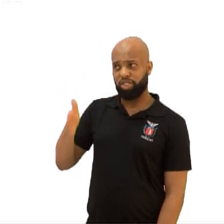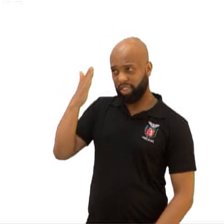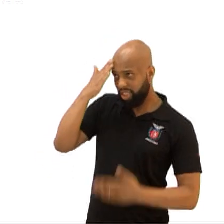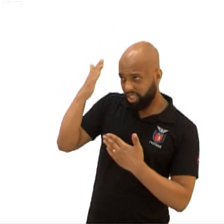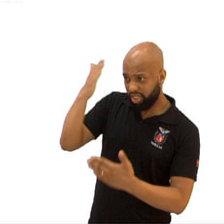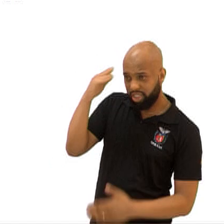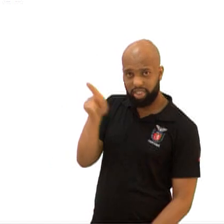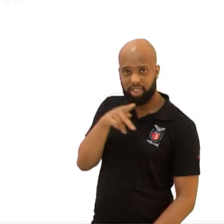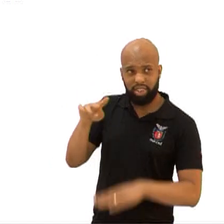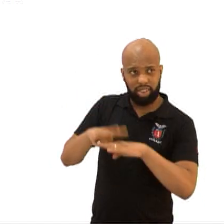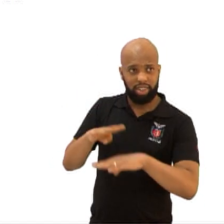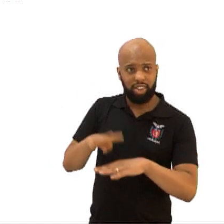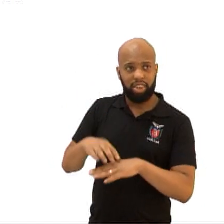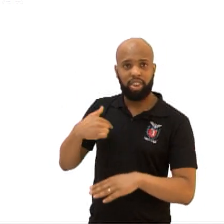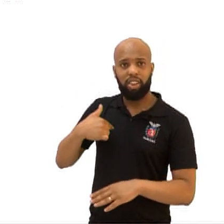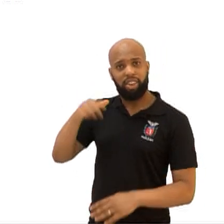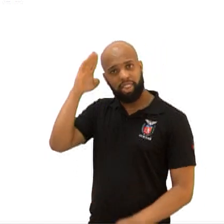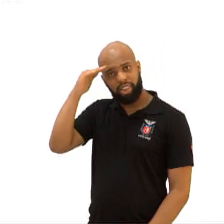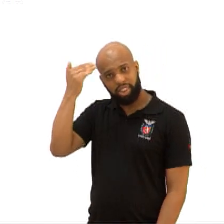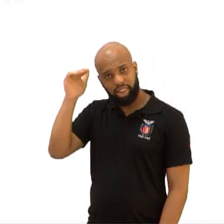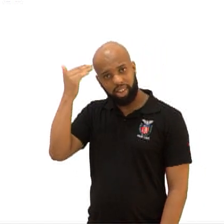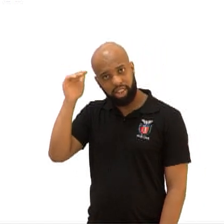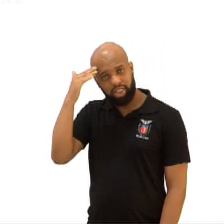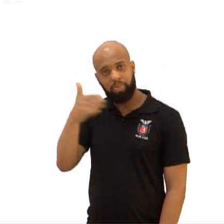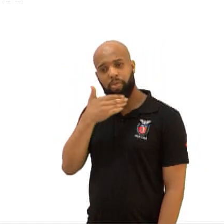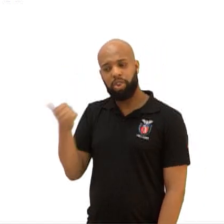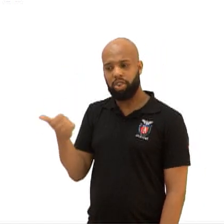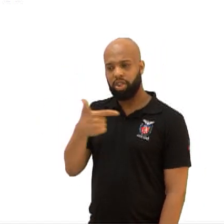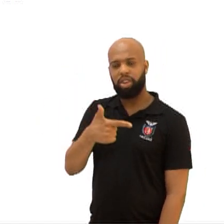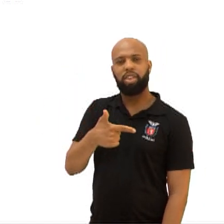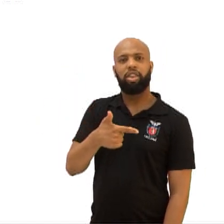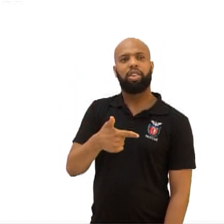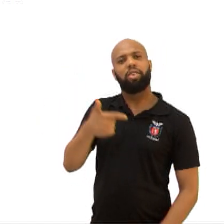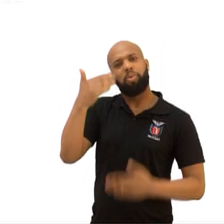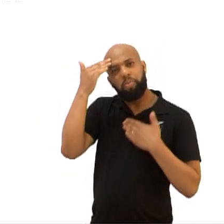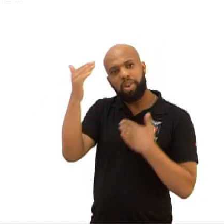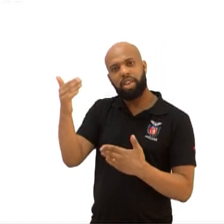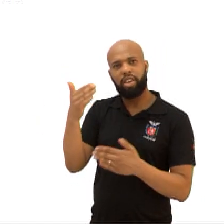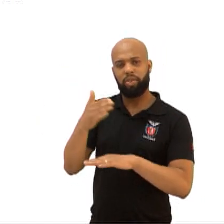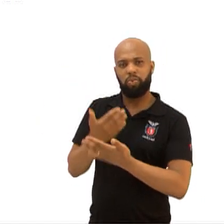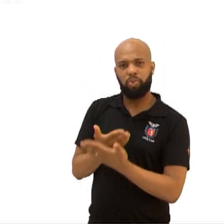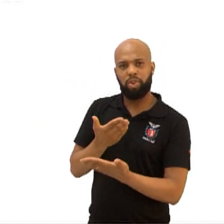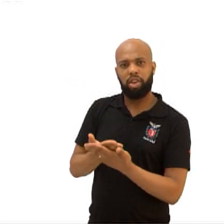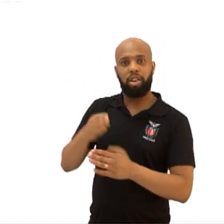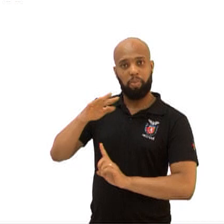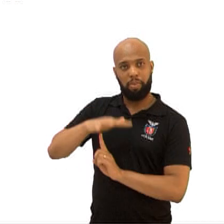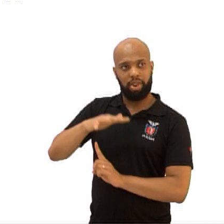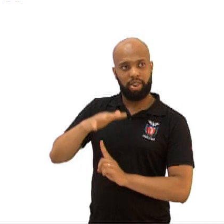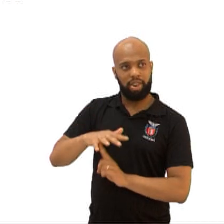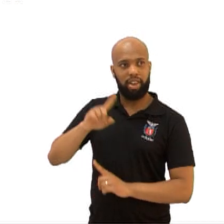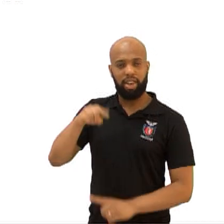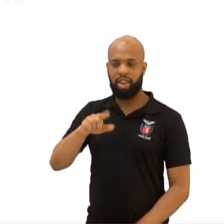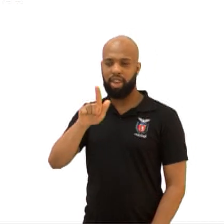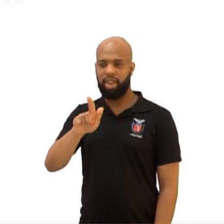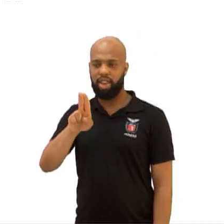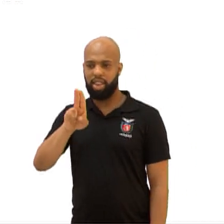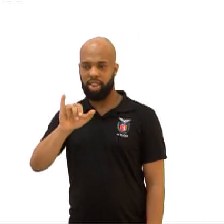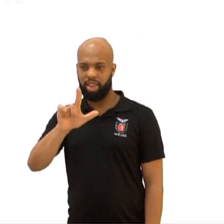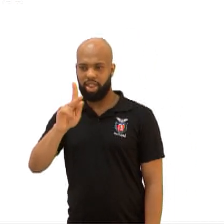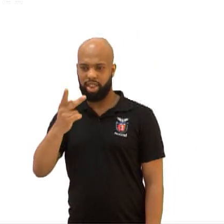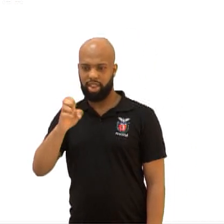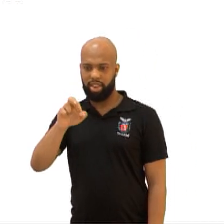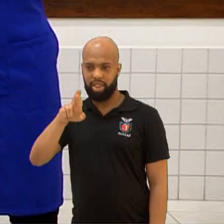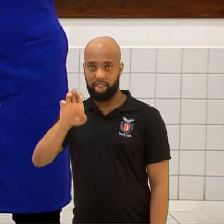entendi melhor do que antes. E obrigada, Aula Paraná. É o André Gustavo, de Presidente Costa e Silva